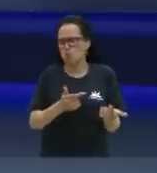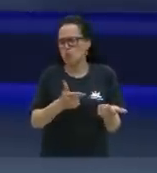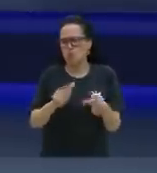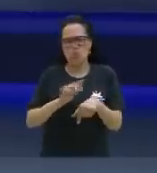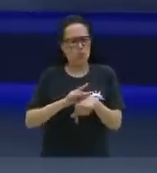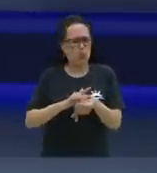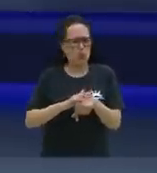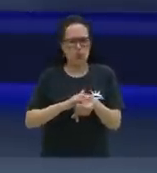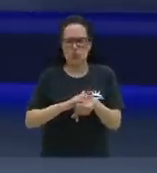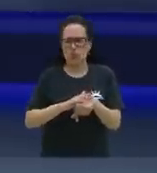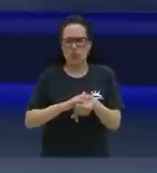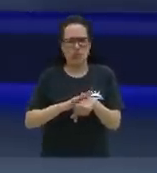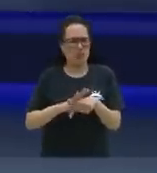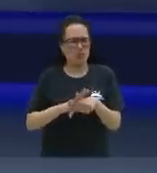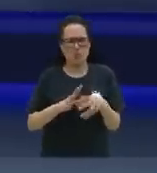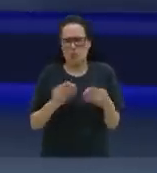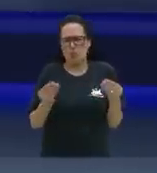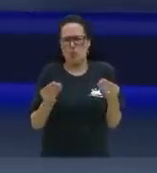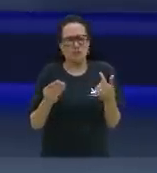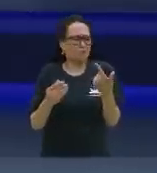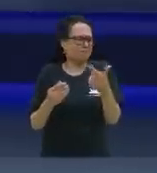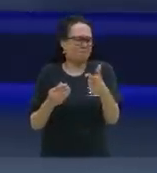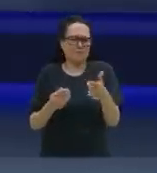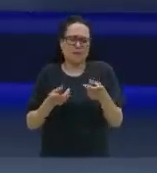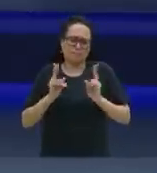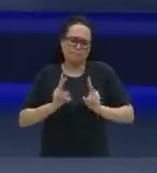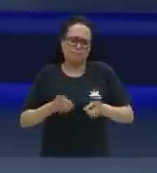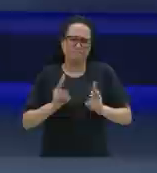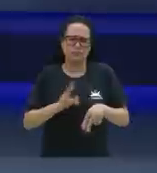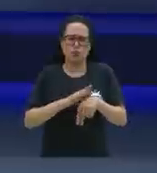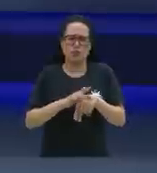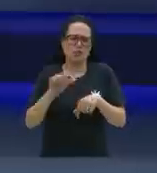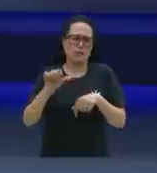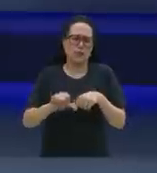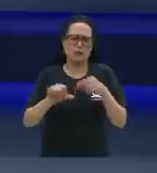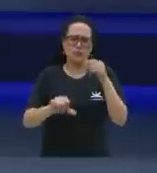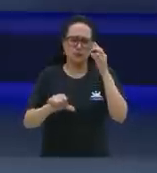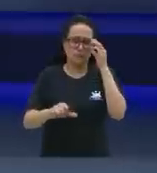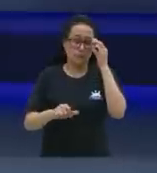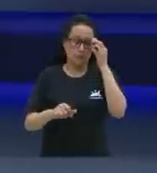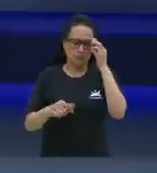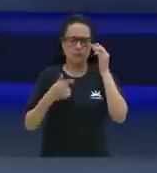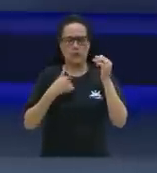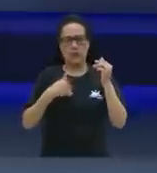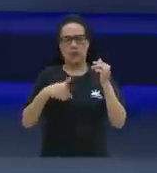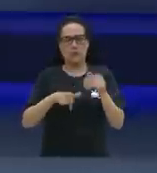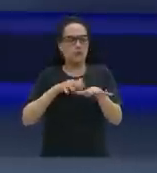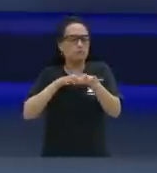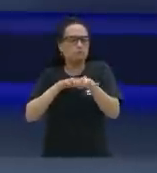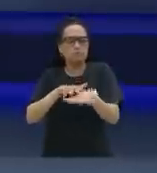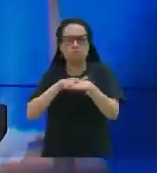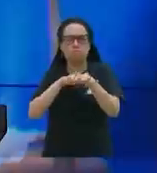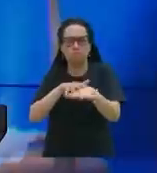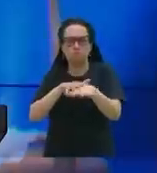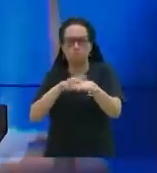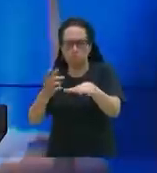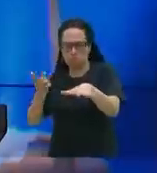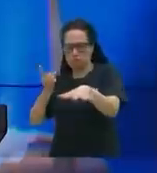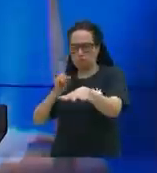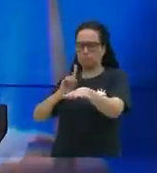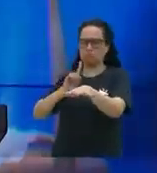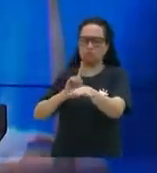piorava ainda mais, ela foi por detrás da multidão com tanta fé, ela já